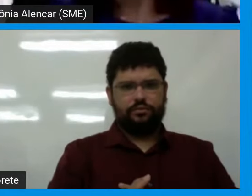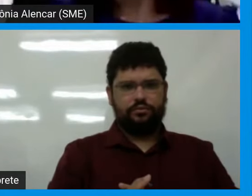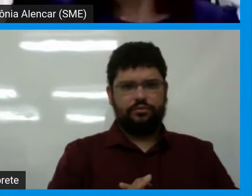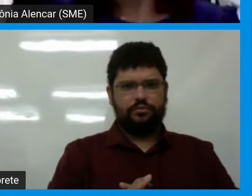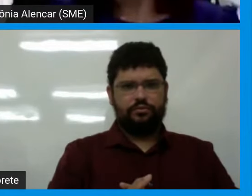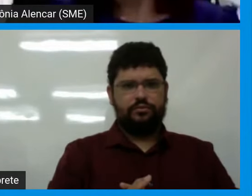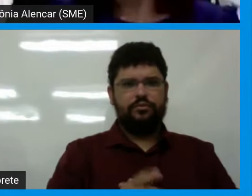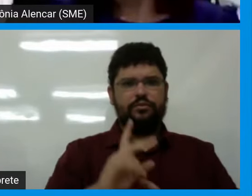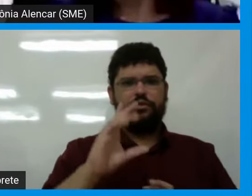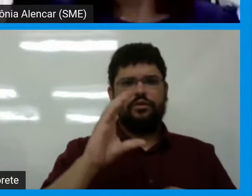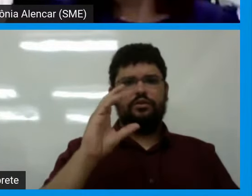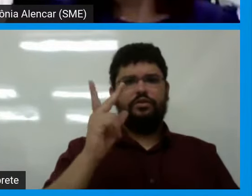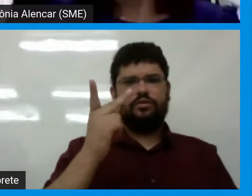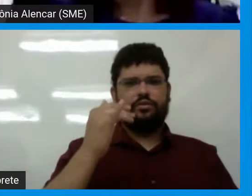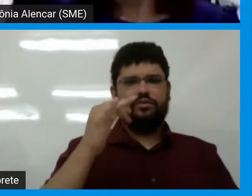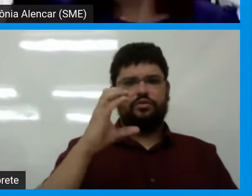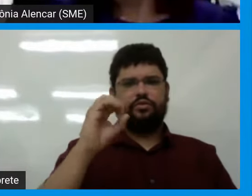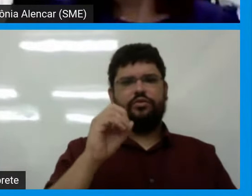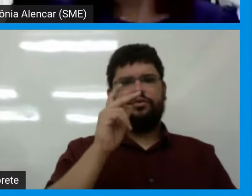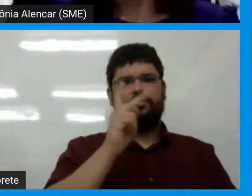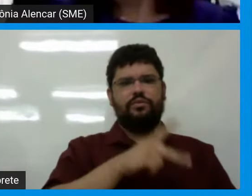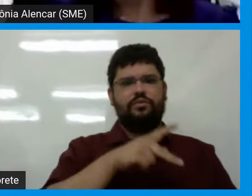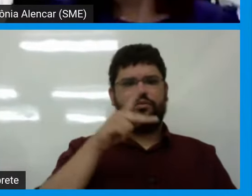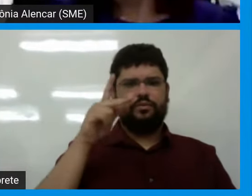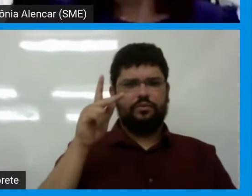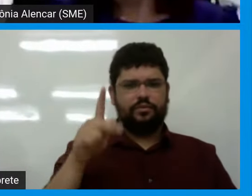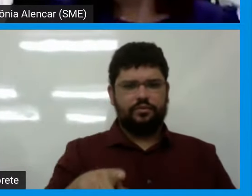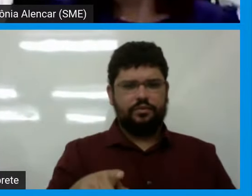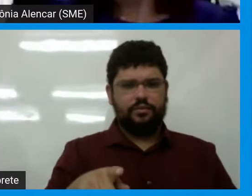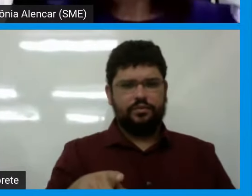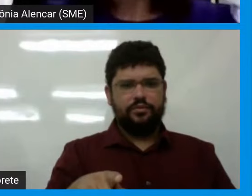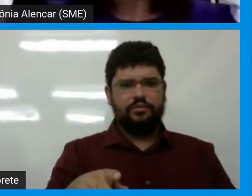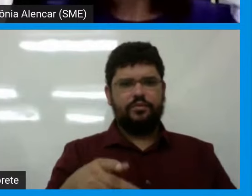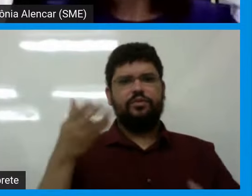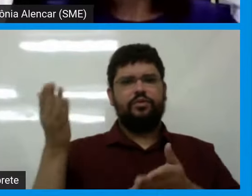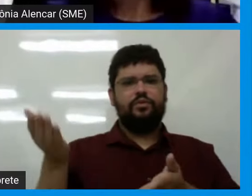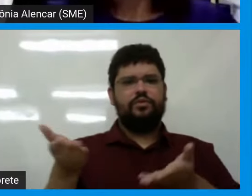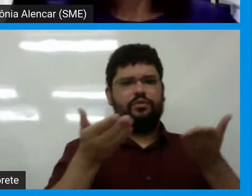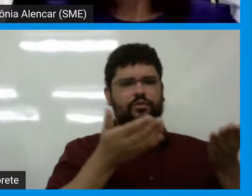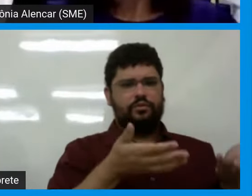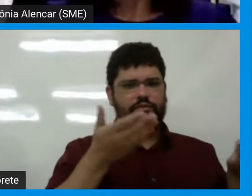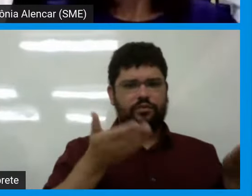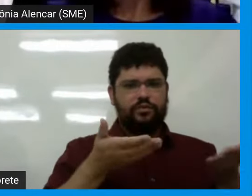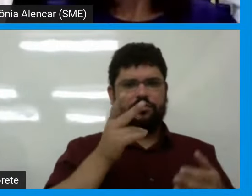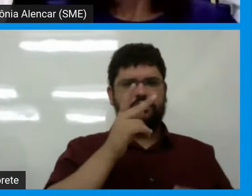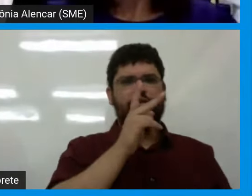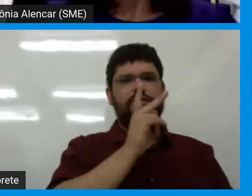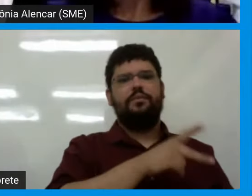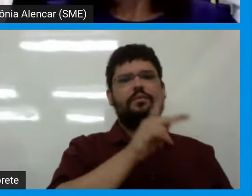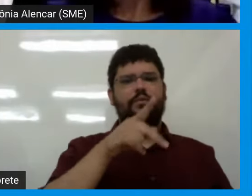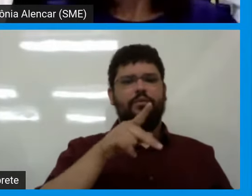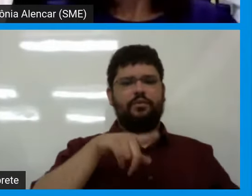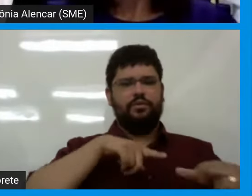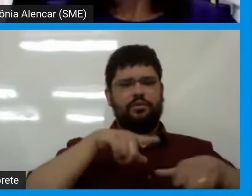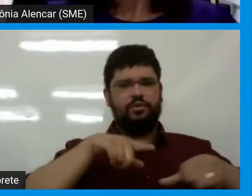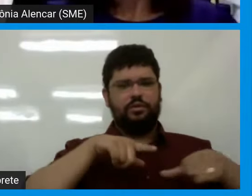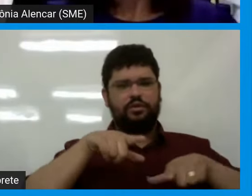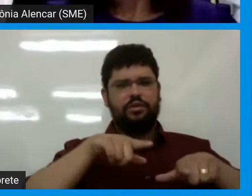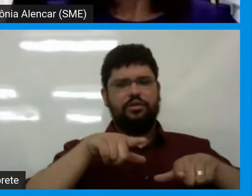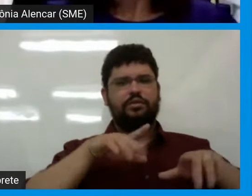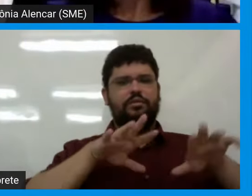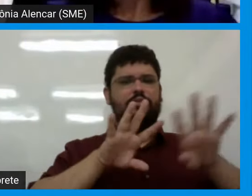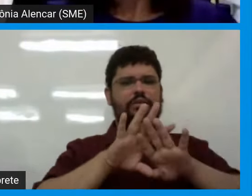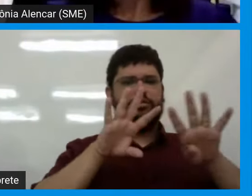Chico Dantas, nosso professor, né, convidado de hoje, ele é professor adjunto do Departamento de Ciências